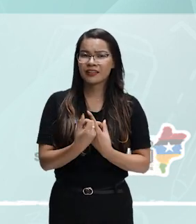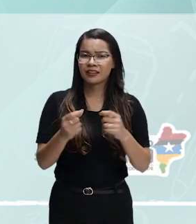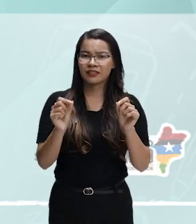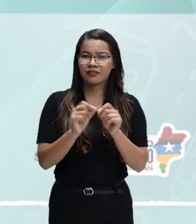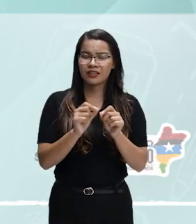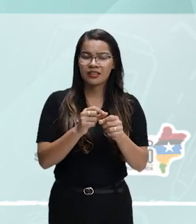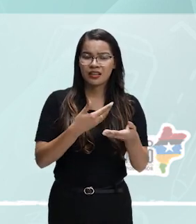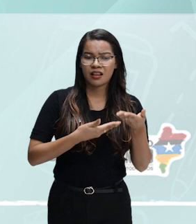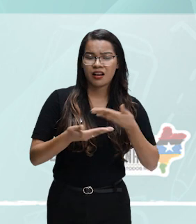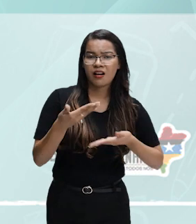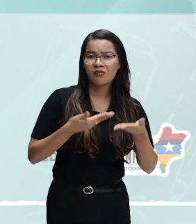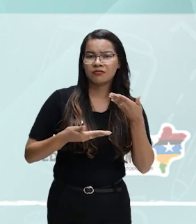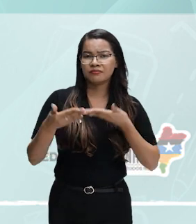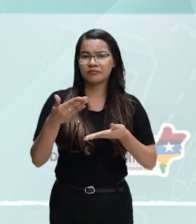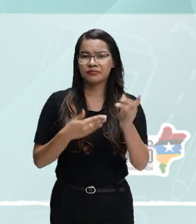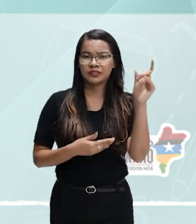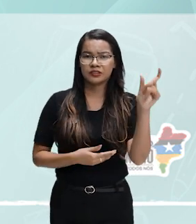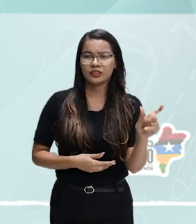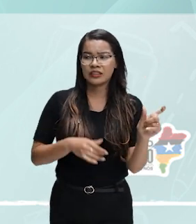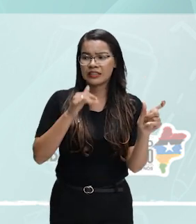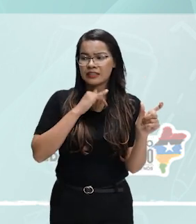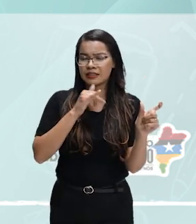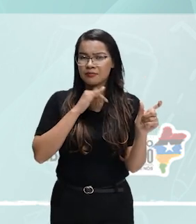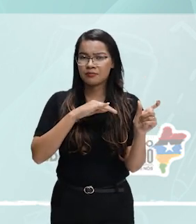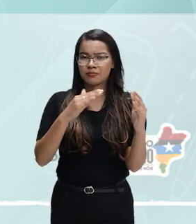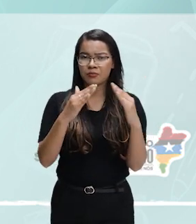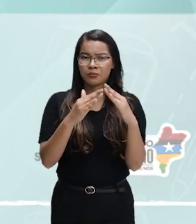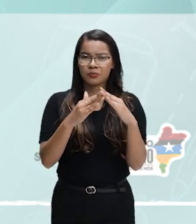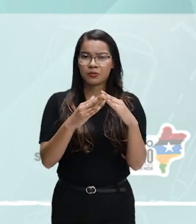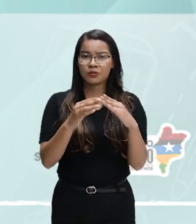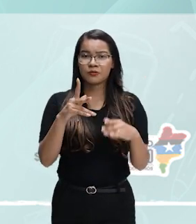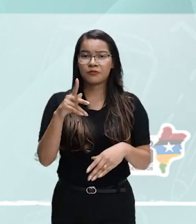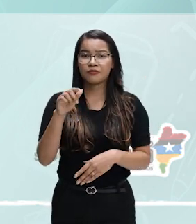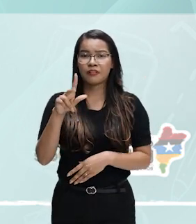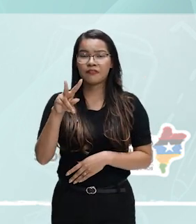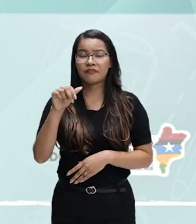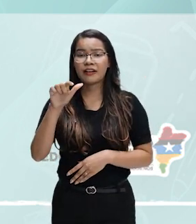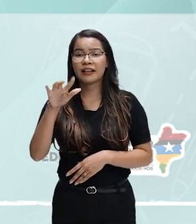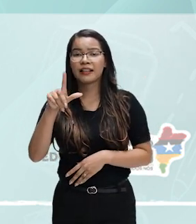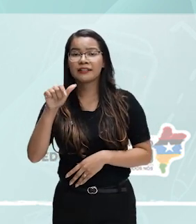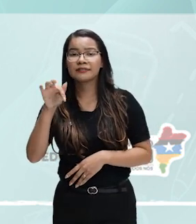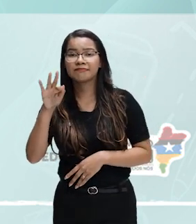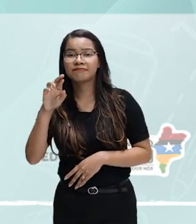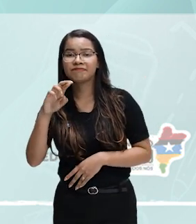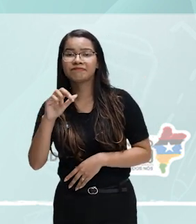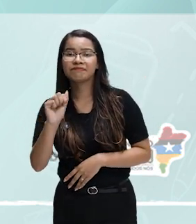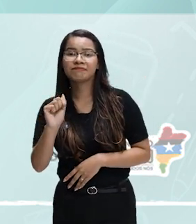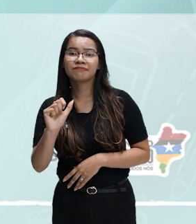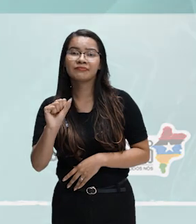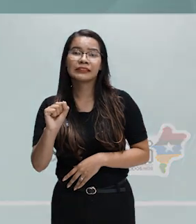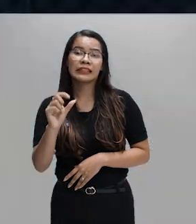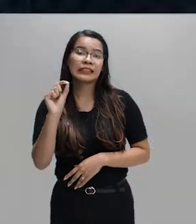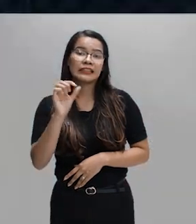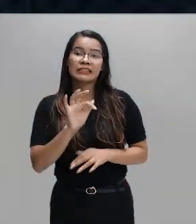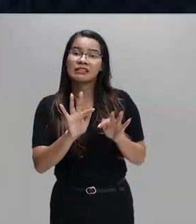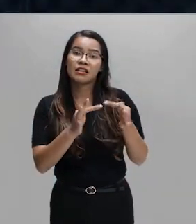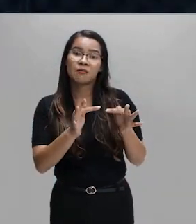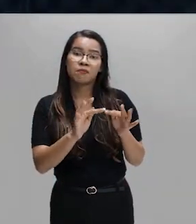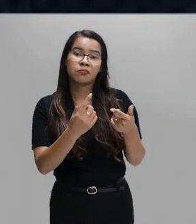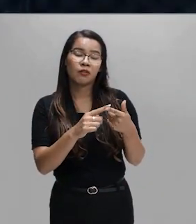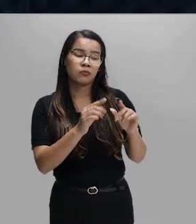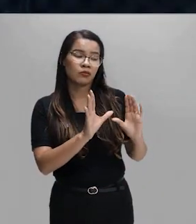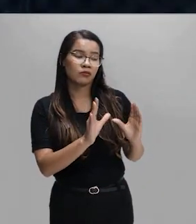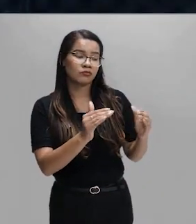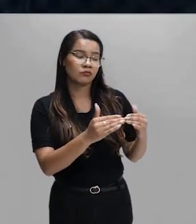indivíduos, como por exemplo os moradores de comunidades, de periferia, favelas, que simplesmente por morarem naquele espaço